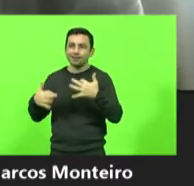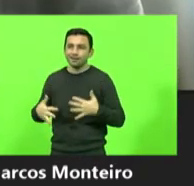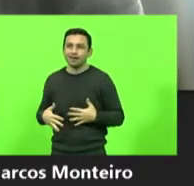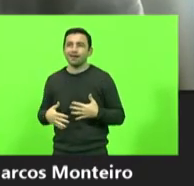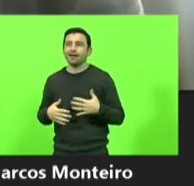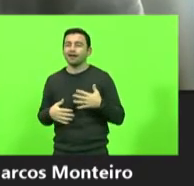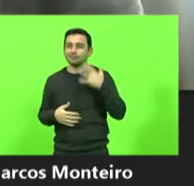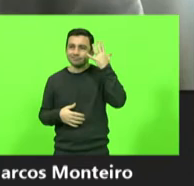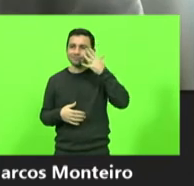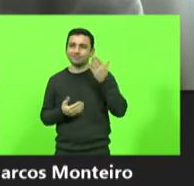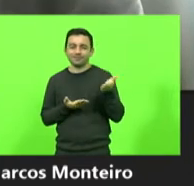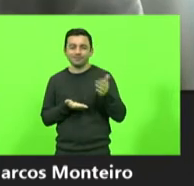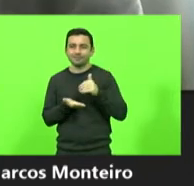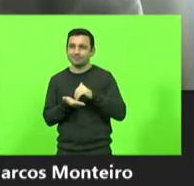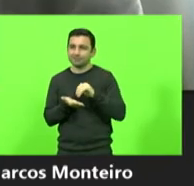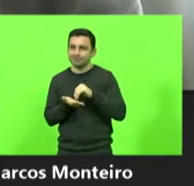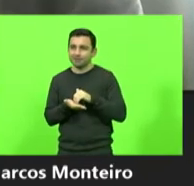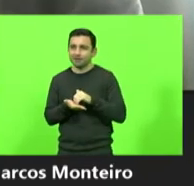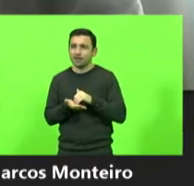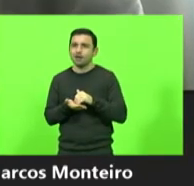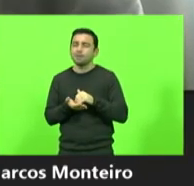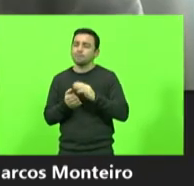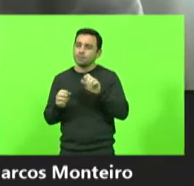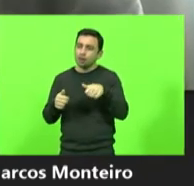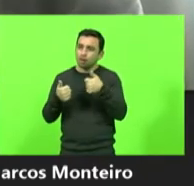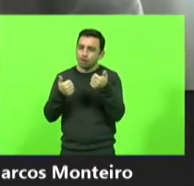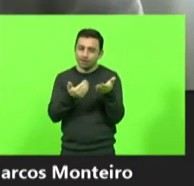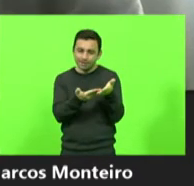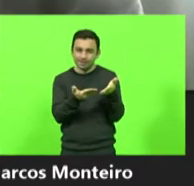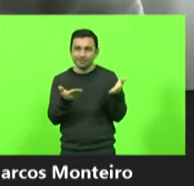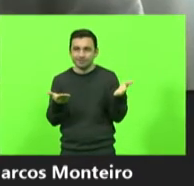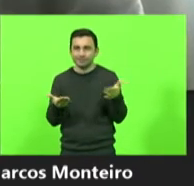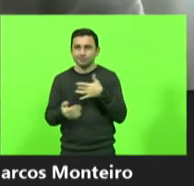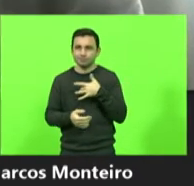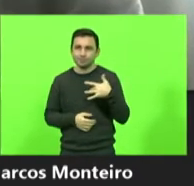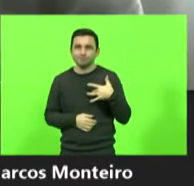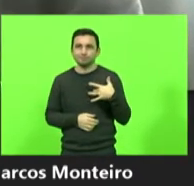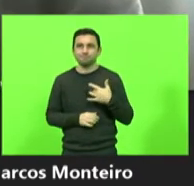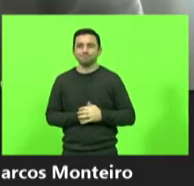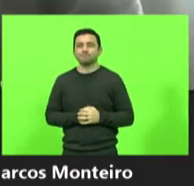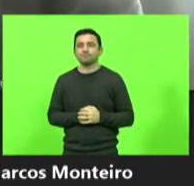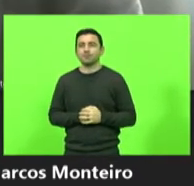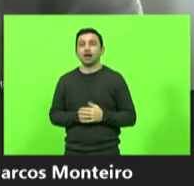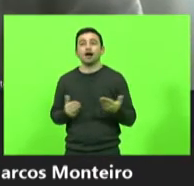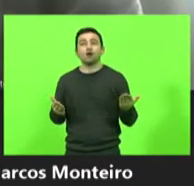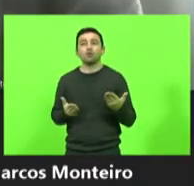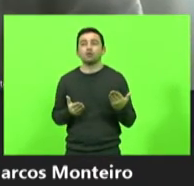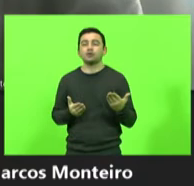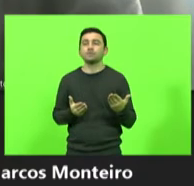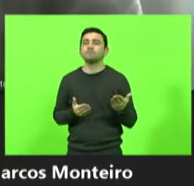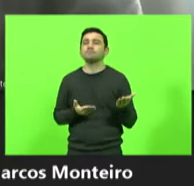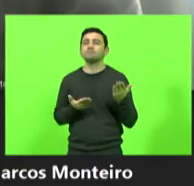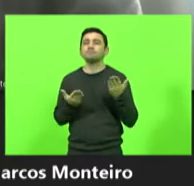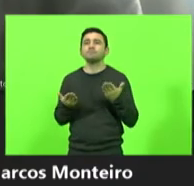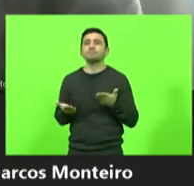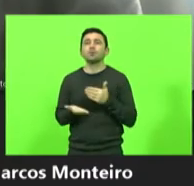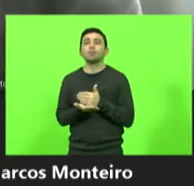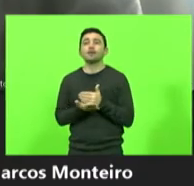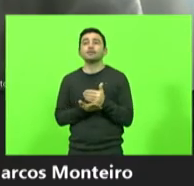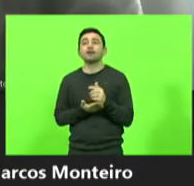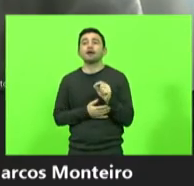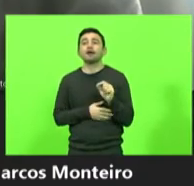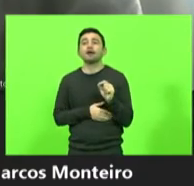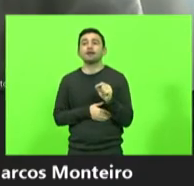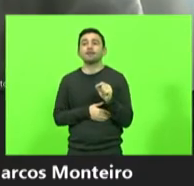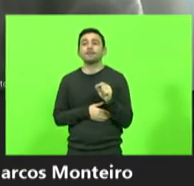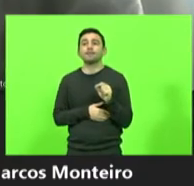do secretário, desejar boas melhoras. E eu quero passar a palavra agora. Não sei se começa com o Álvaro ou a